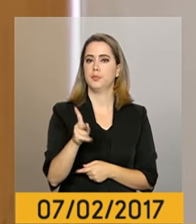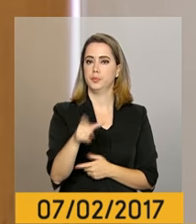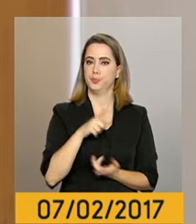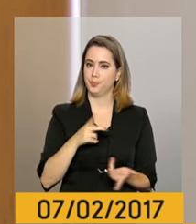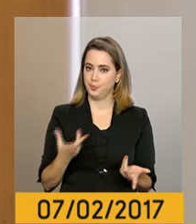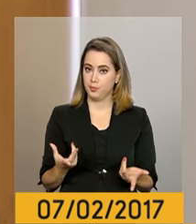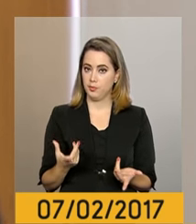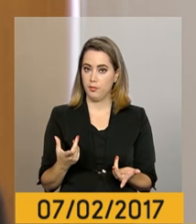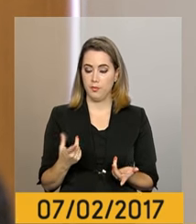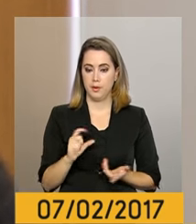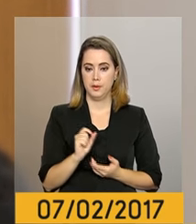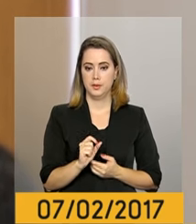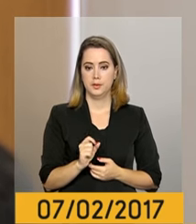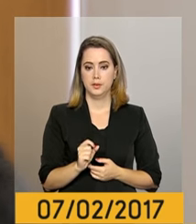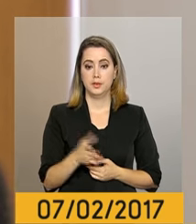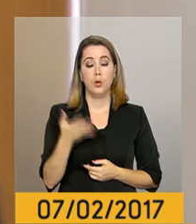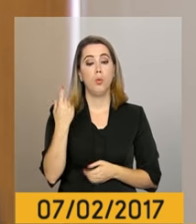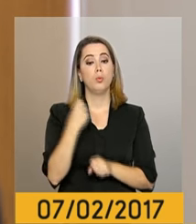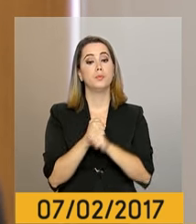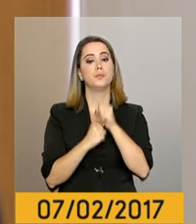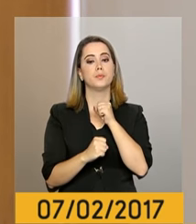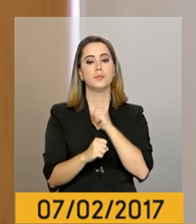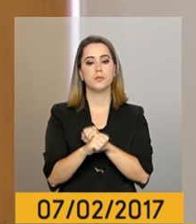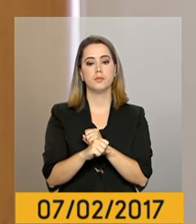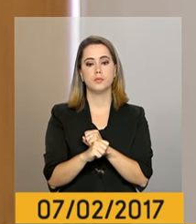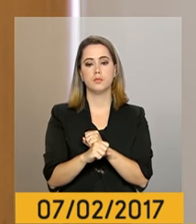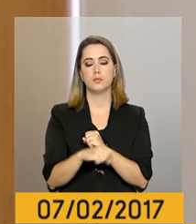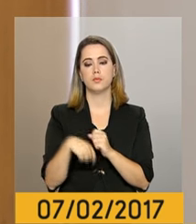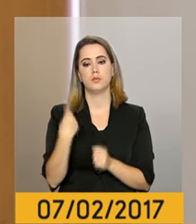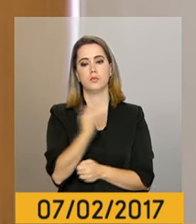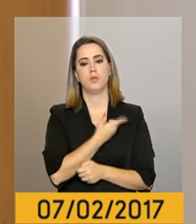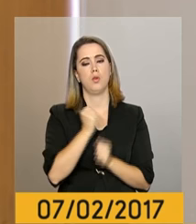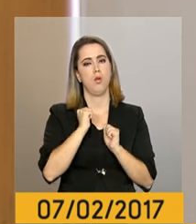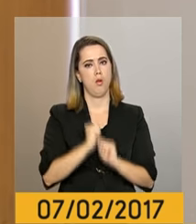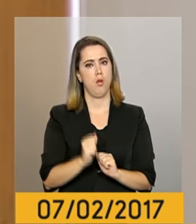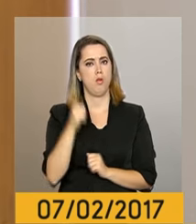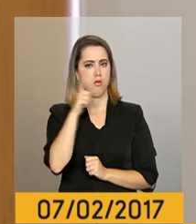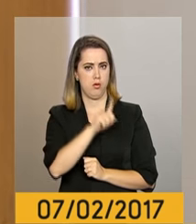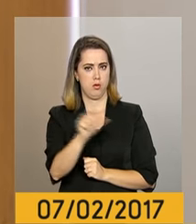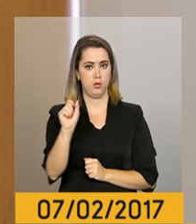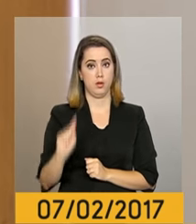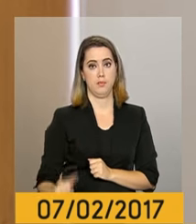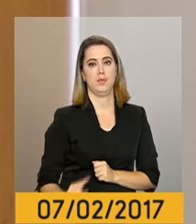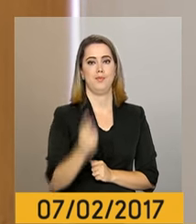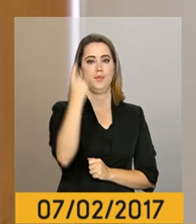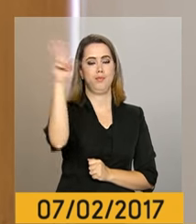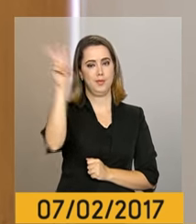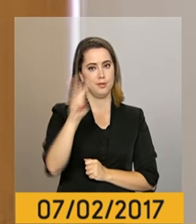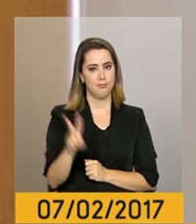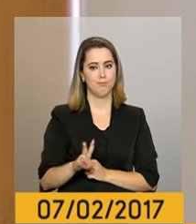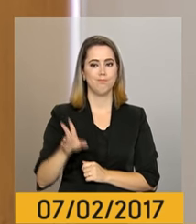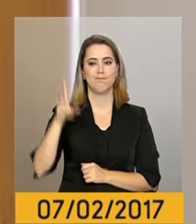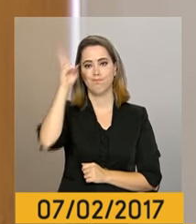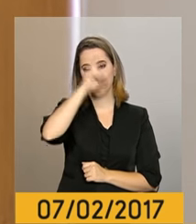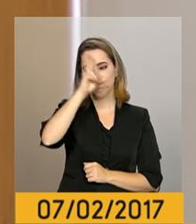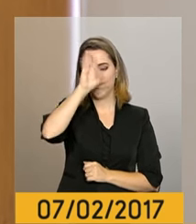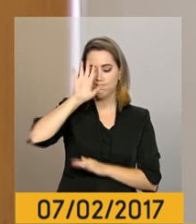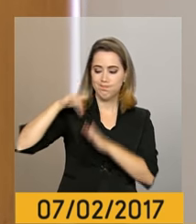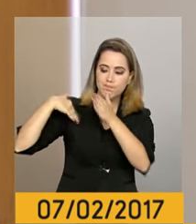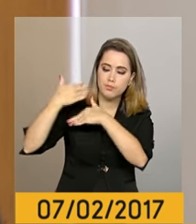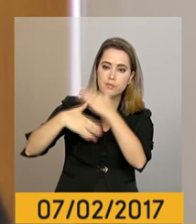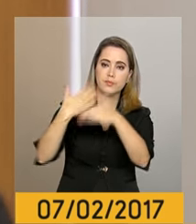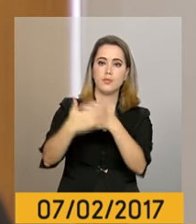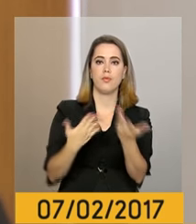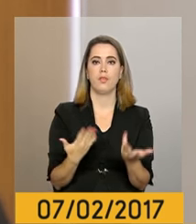Valadares, que no ano passado nós conseguimos, de uma maneira inédita, pela primeira vez na história dos últimos tempos,